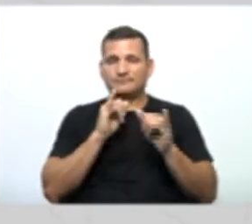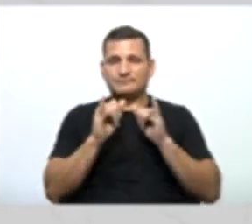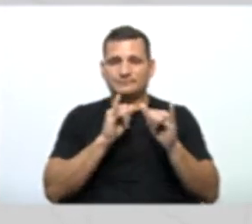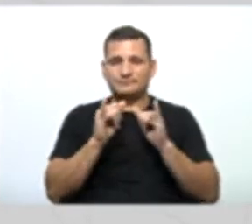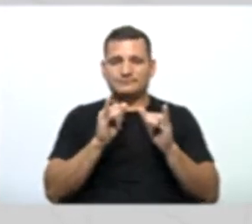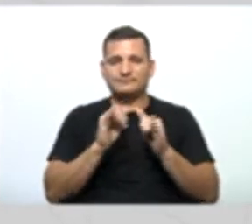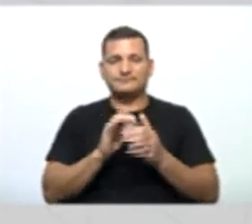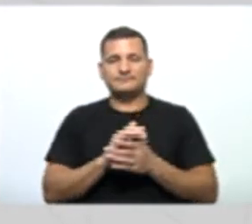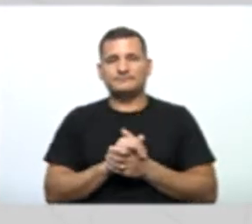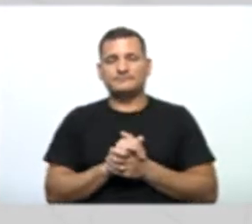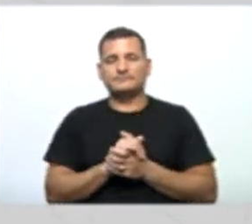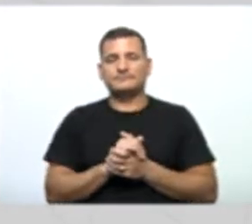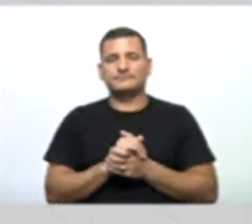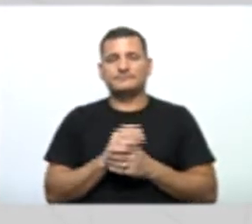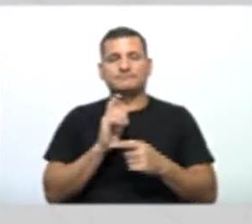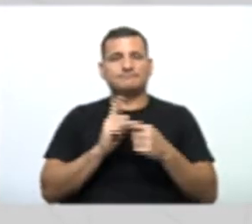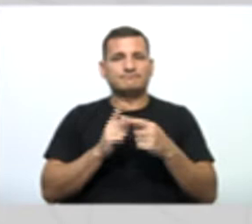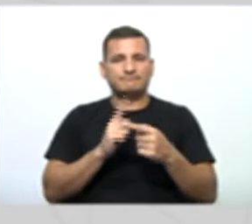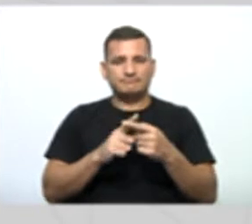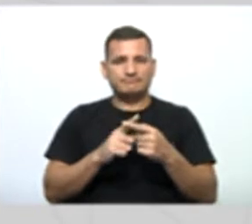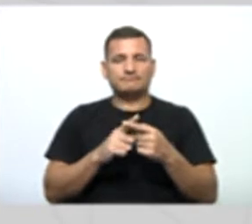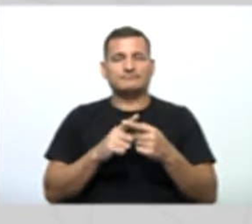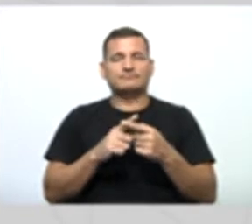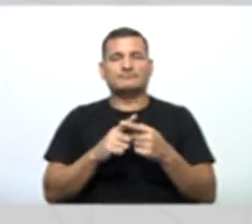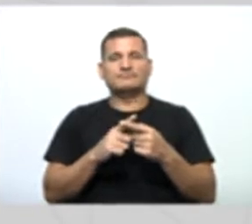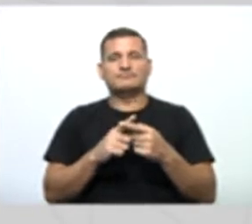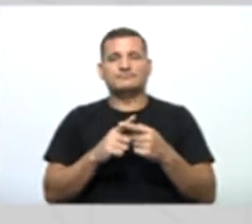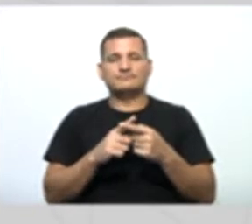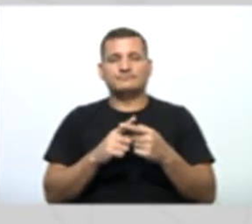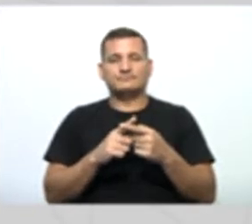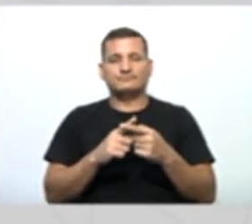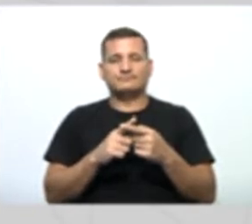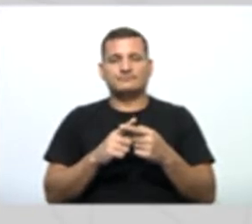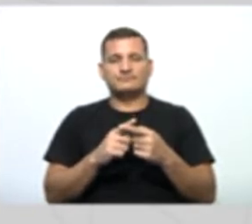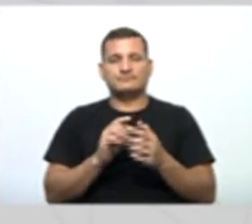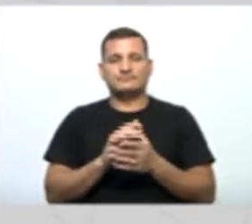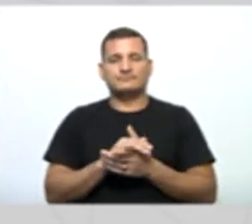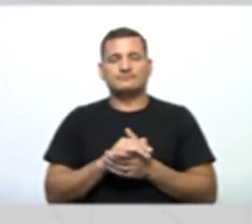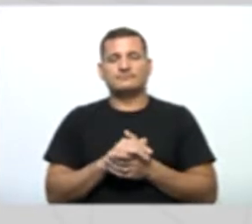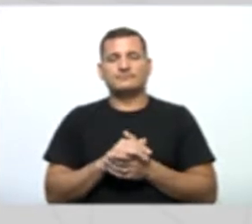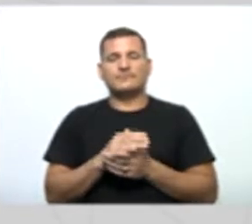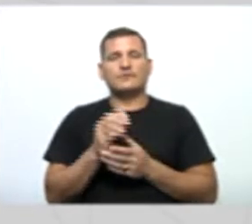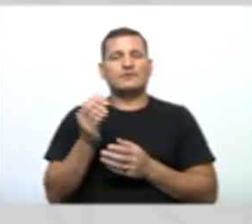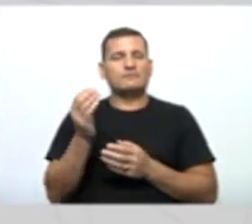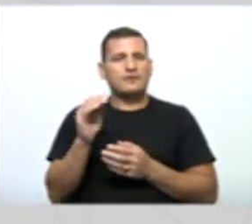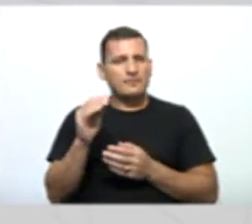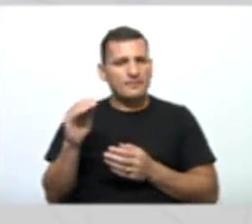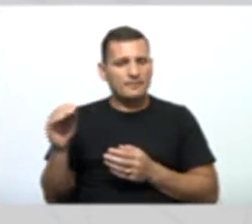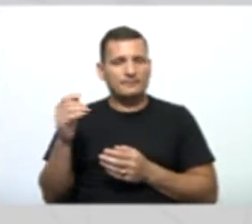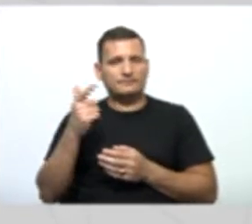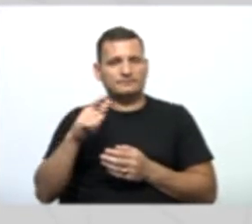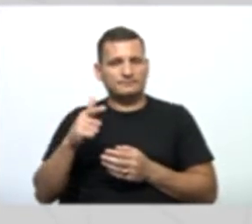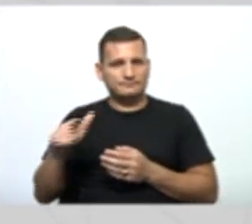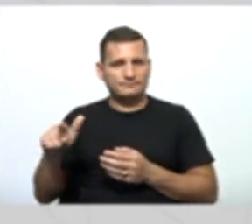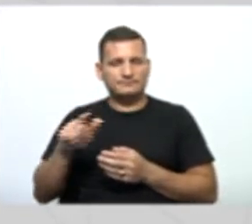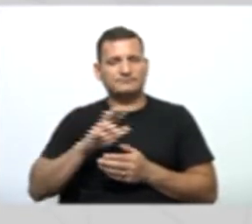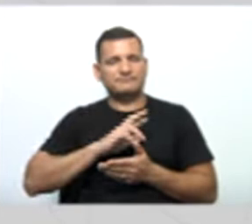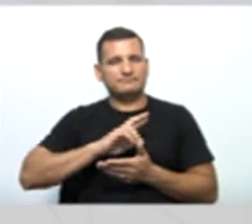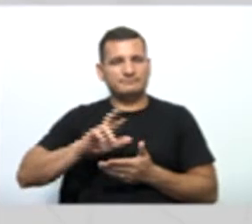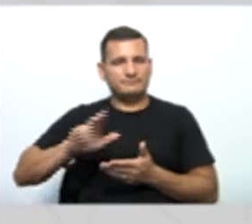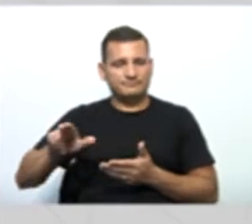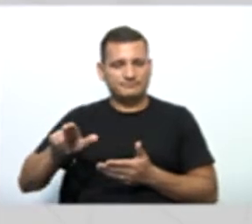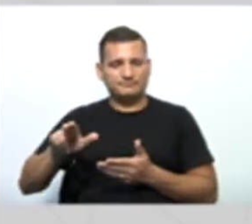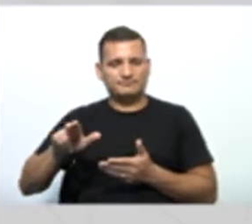vamos já entrar em contraste. Então, o que você fez aqui, ó? Colocou repetições, né, diferentes,